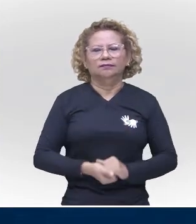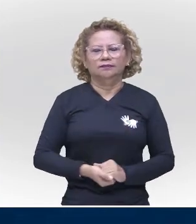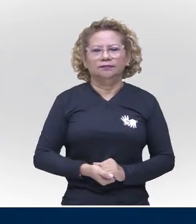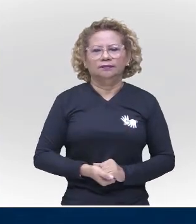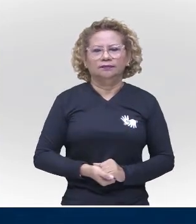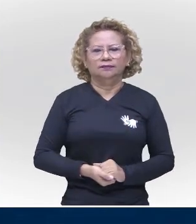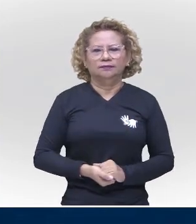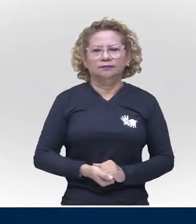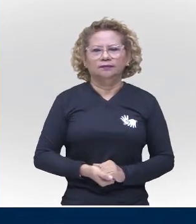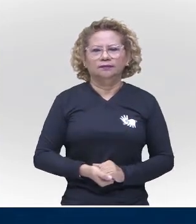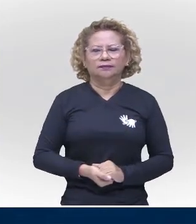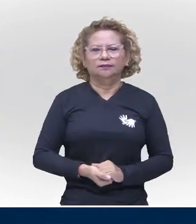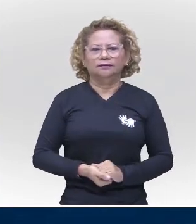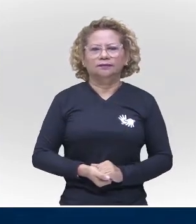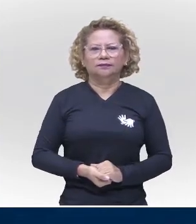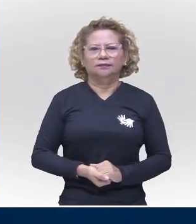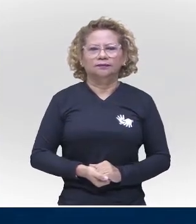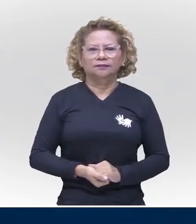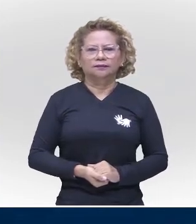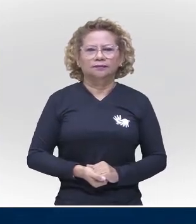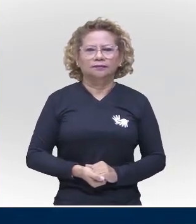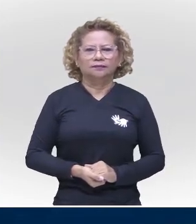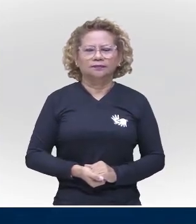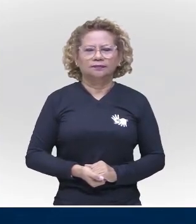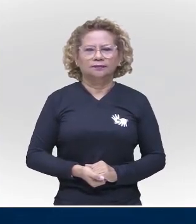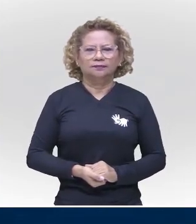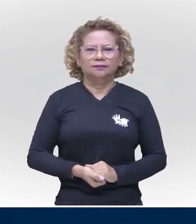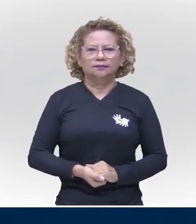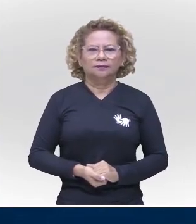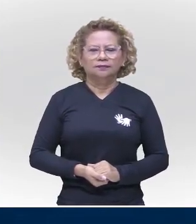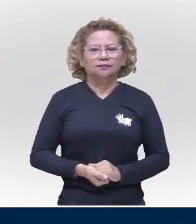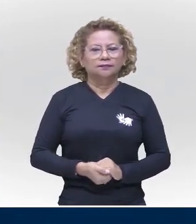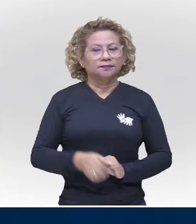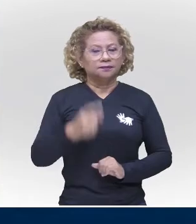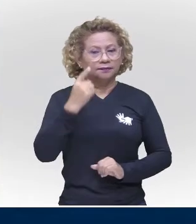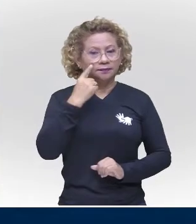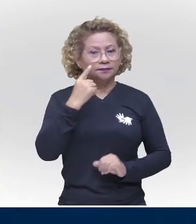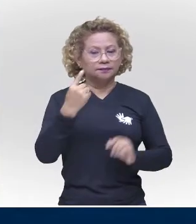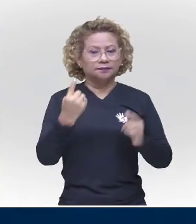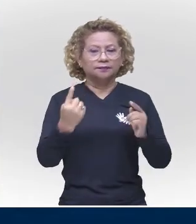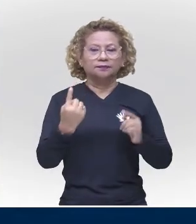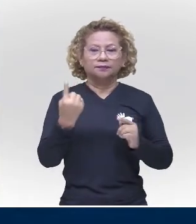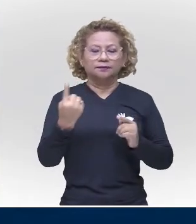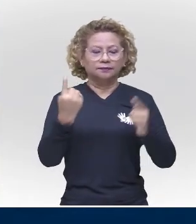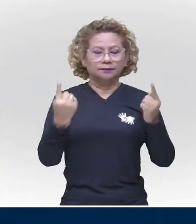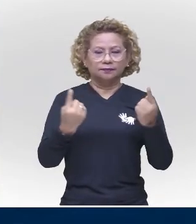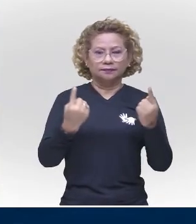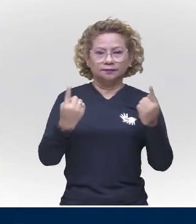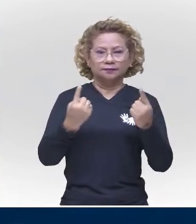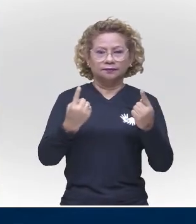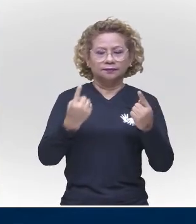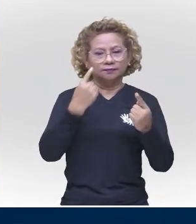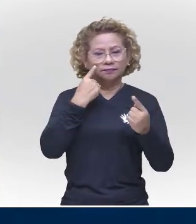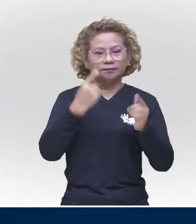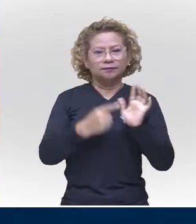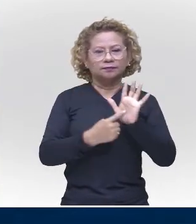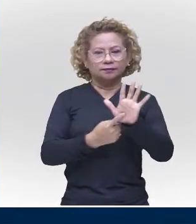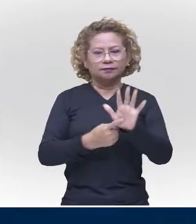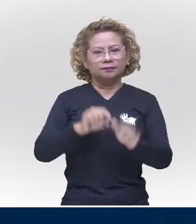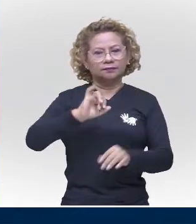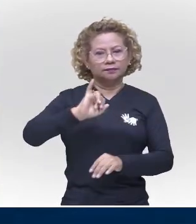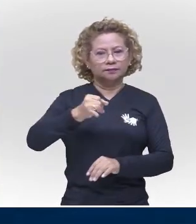Vamos lá? Muito bem, então vamos lá. Esportes individuais. O primeiro que eu trouxe para vocês é o